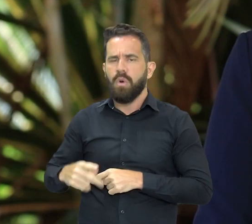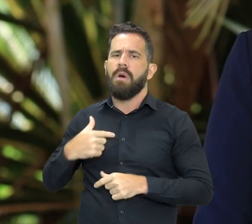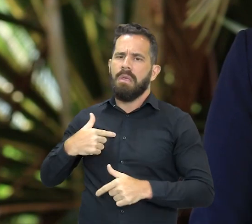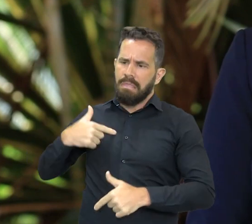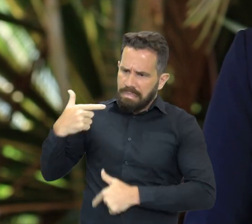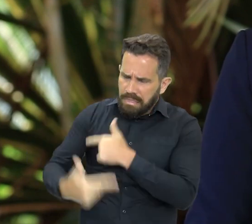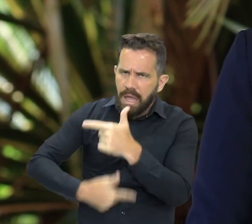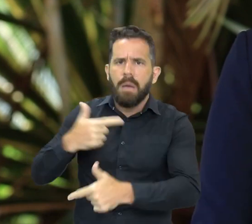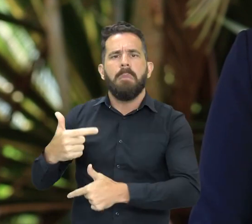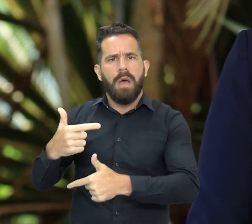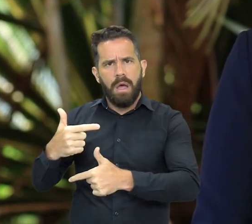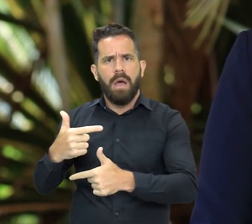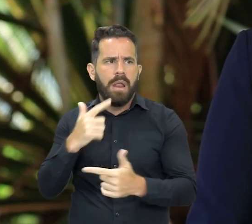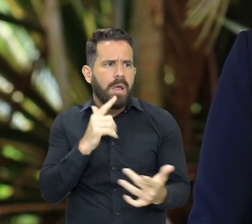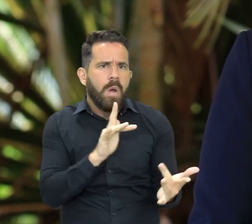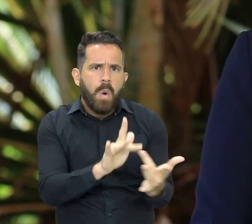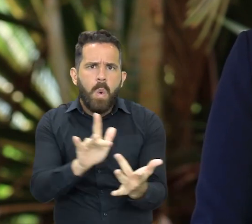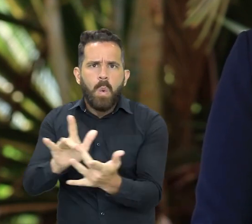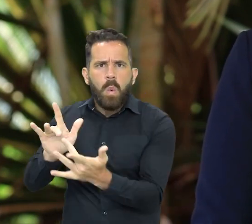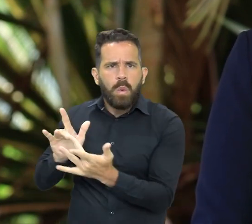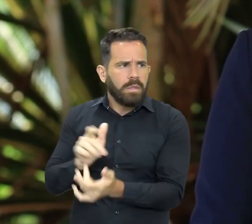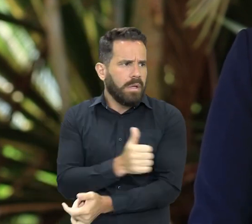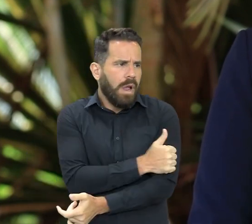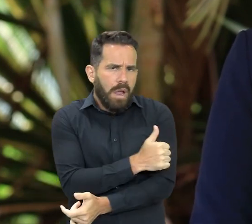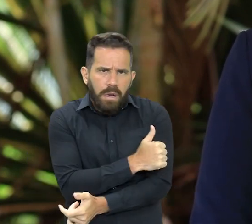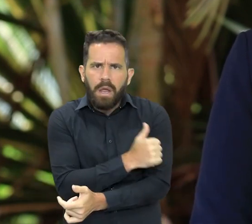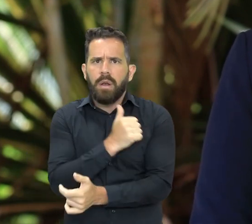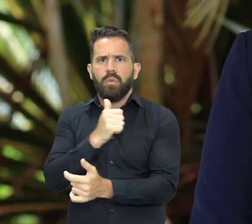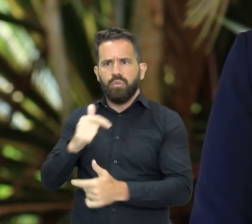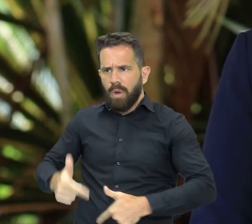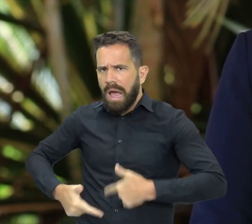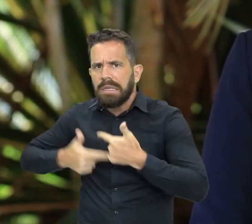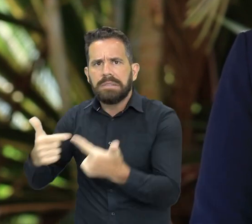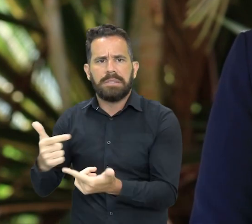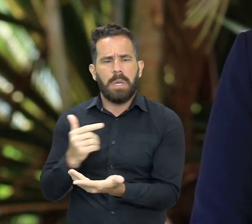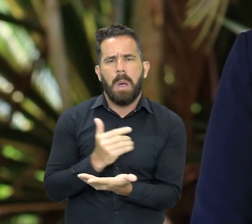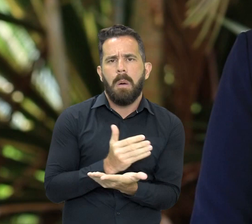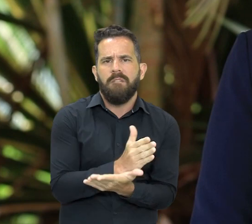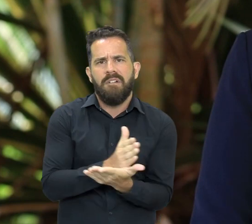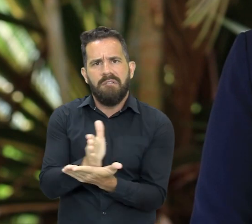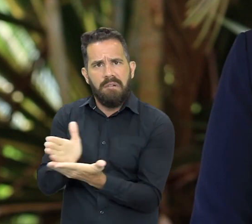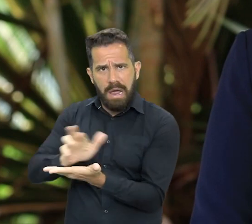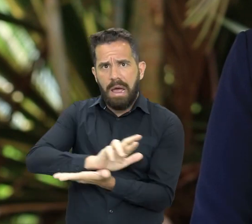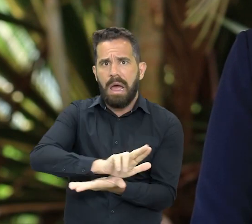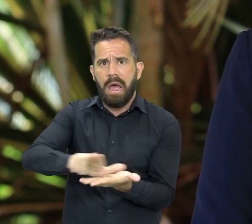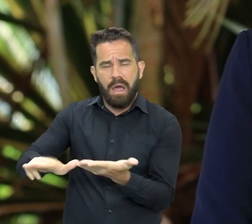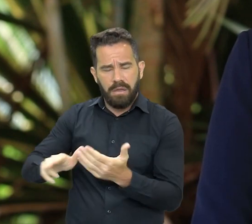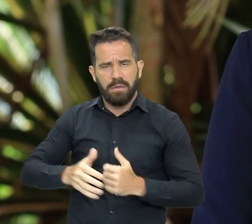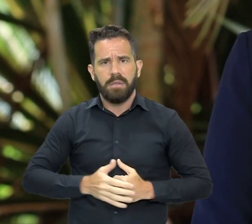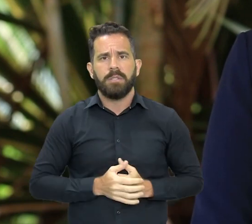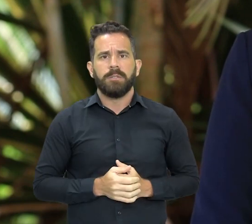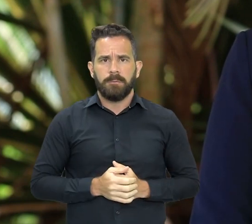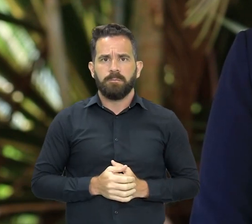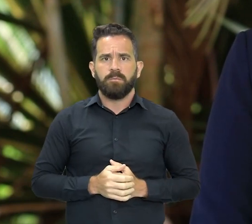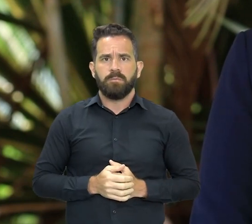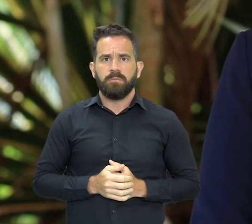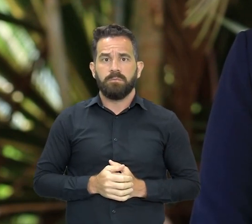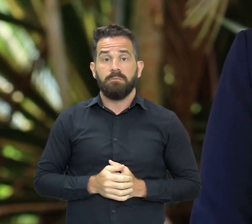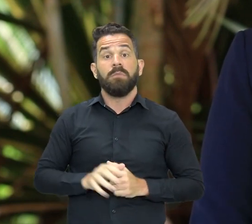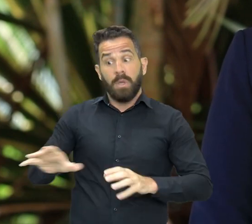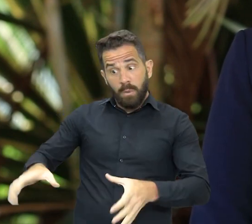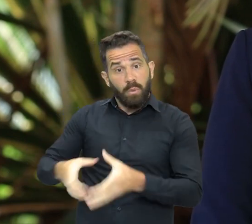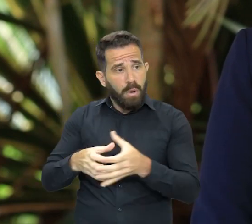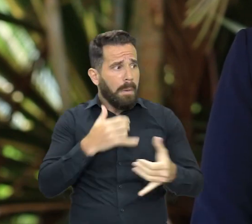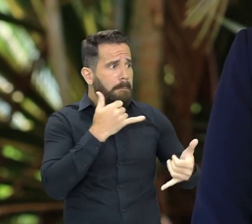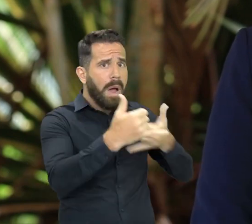estavam ali muito na linha de frente realizando uma série de ações durante todo esse processo, se